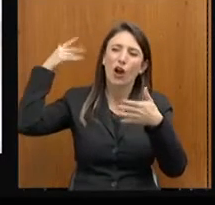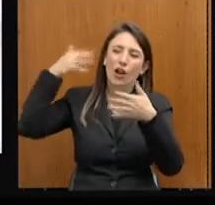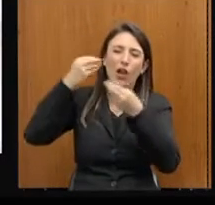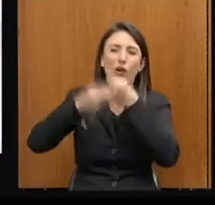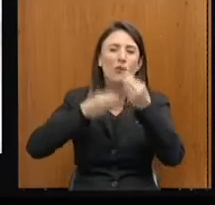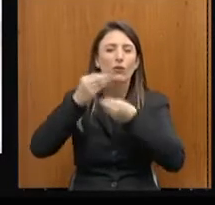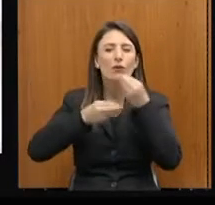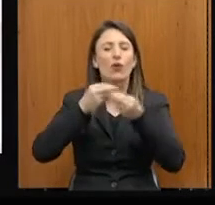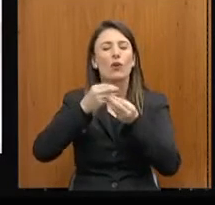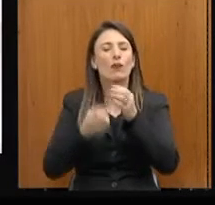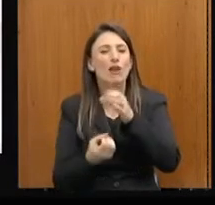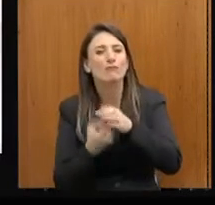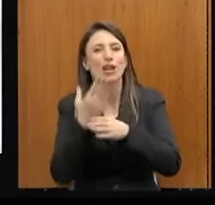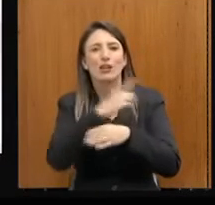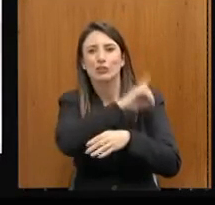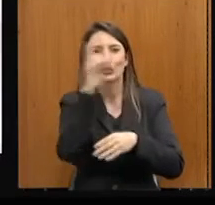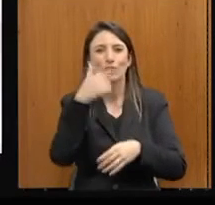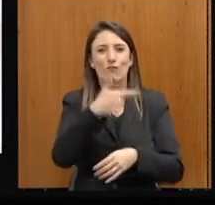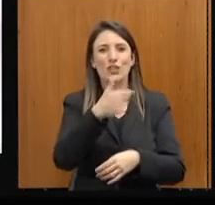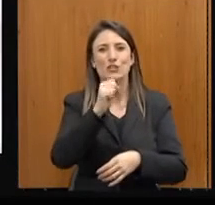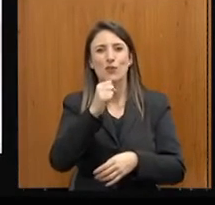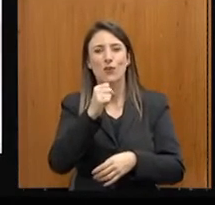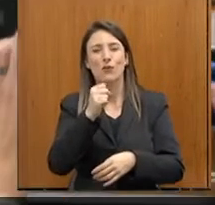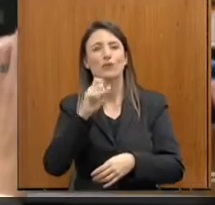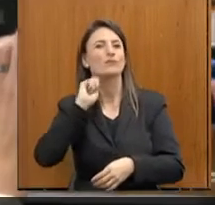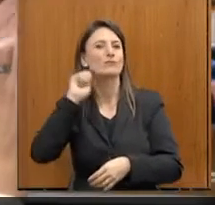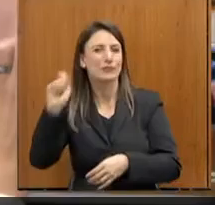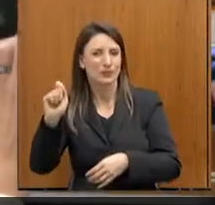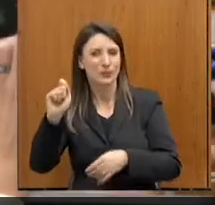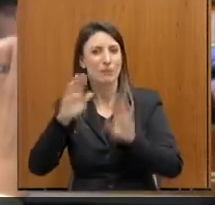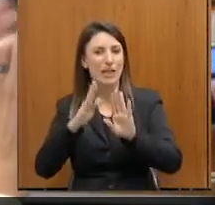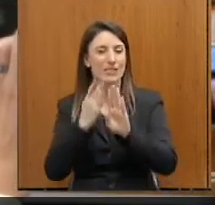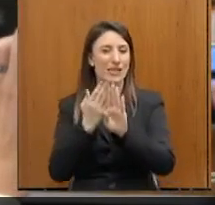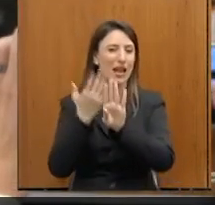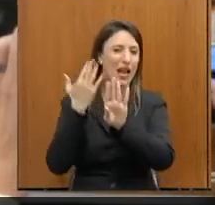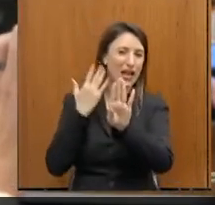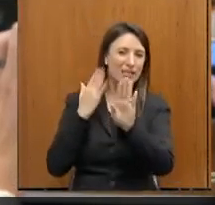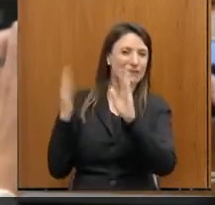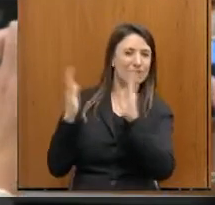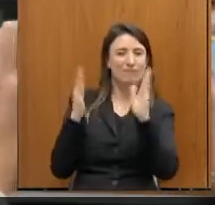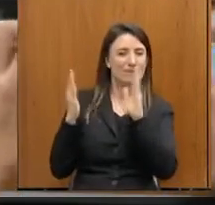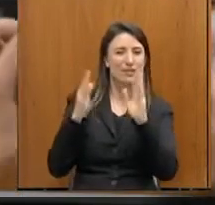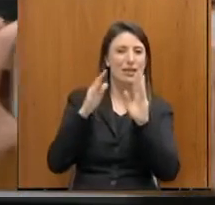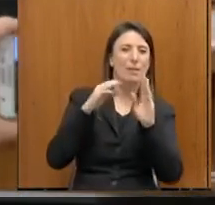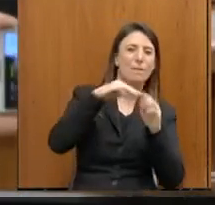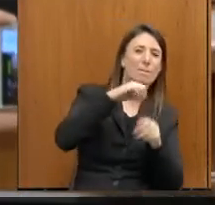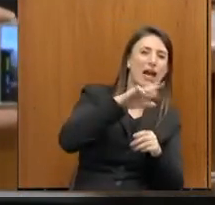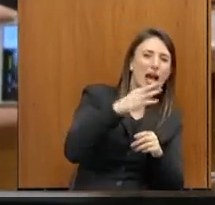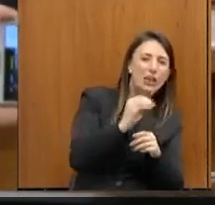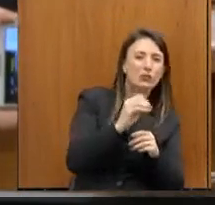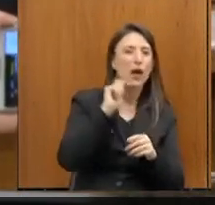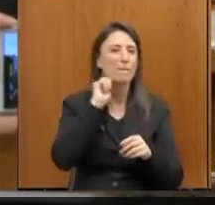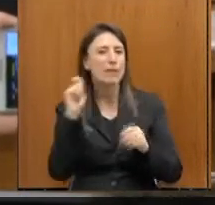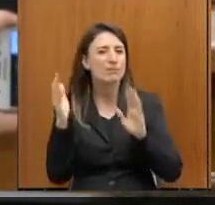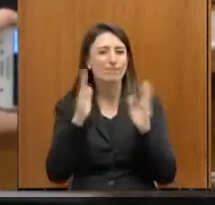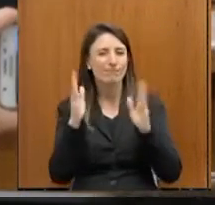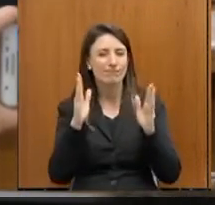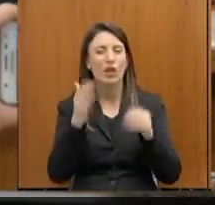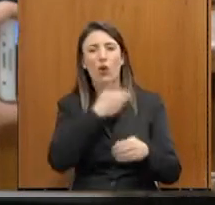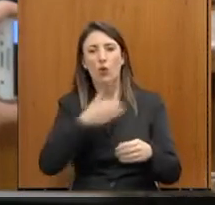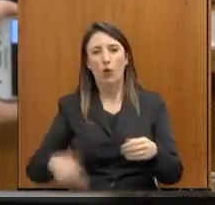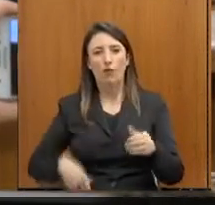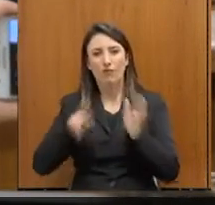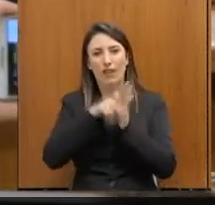no dia 28 do quatro Lembrando que antes do dia 28/4 entre Março e Abril o governo de Minas é